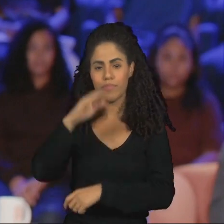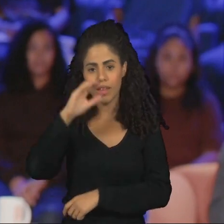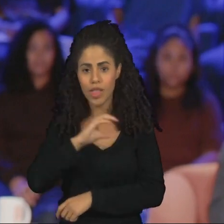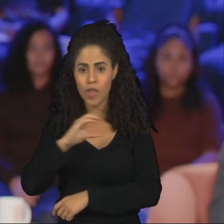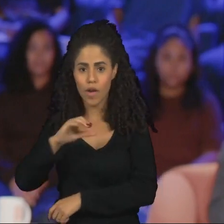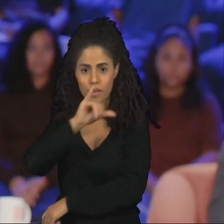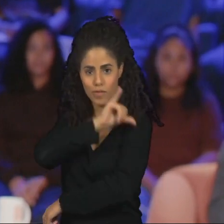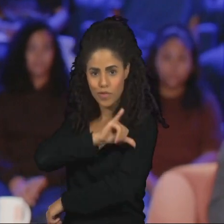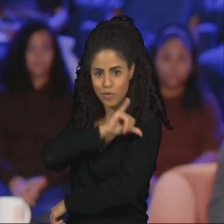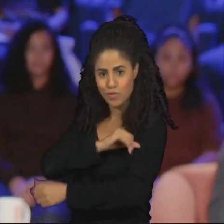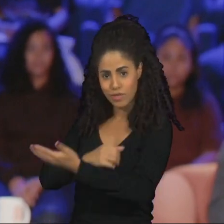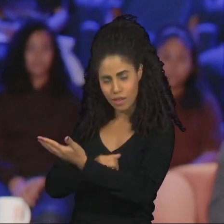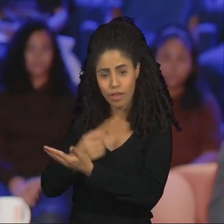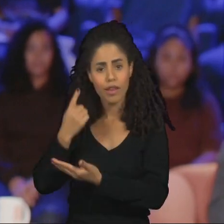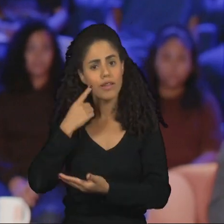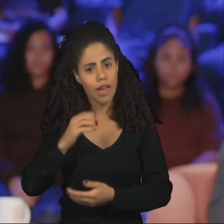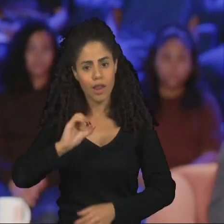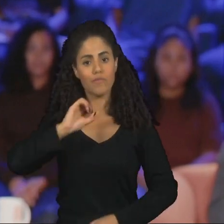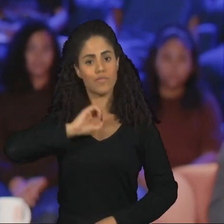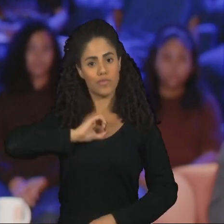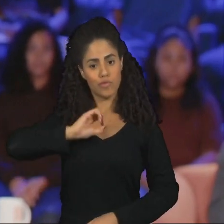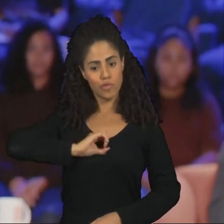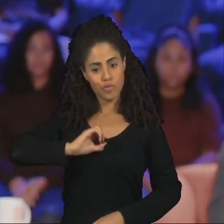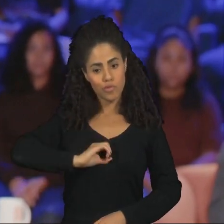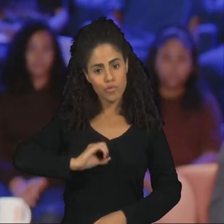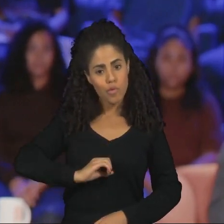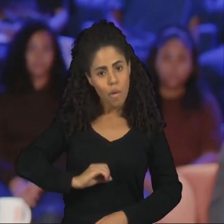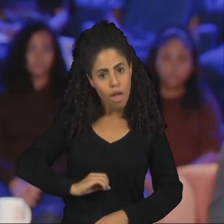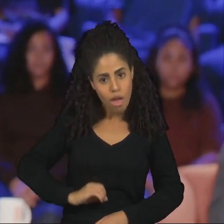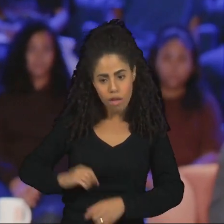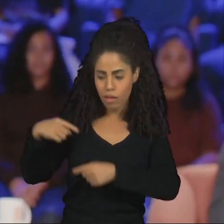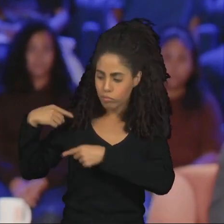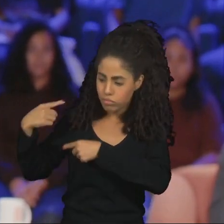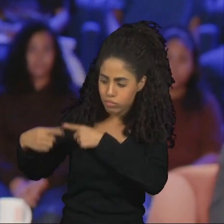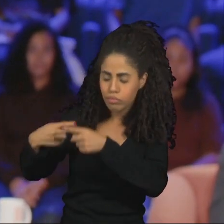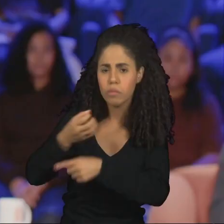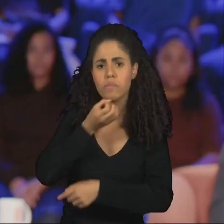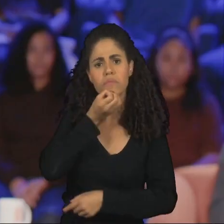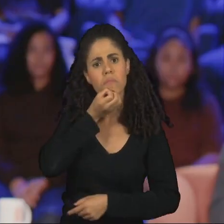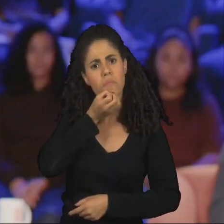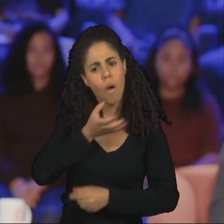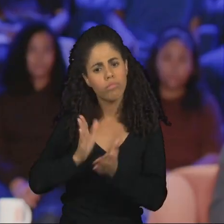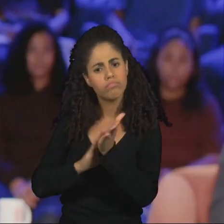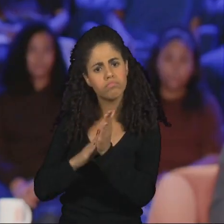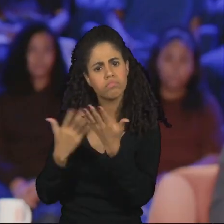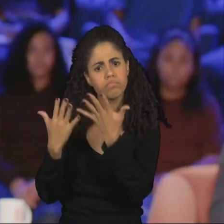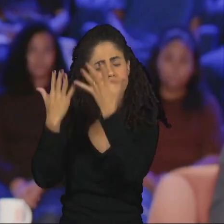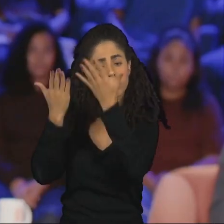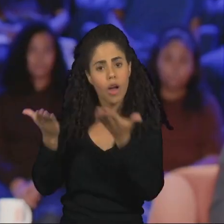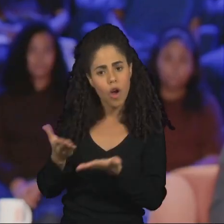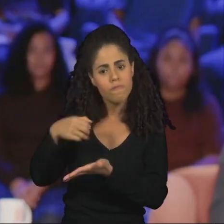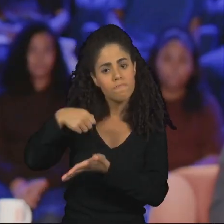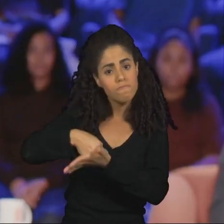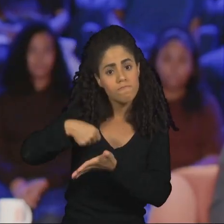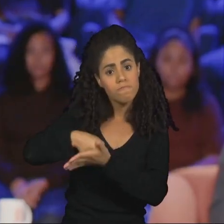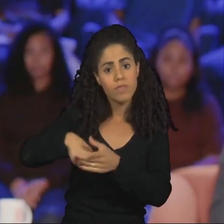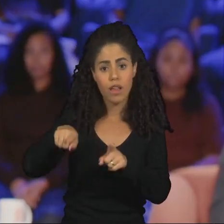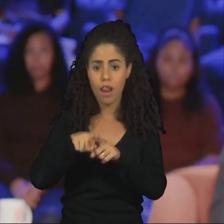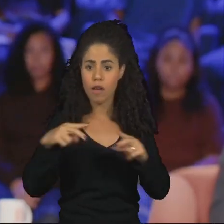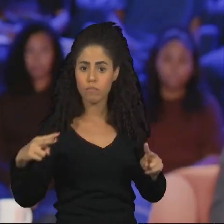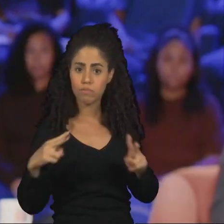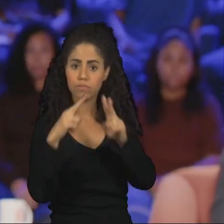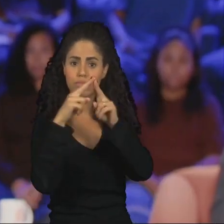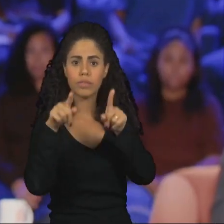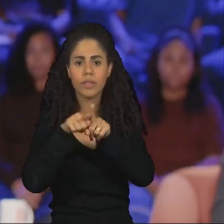Rio de Janeiro. É um jesuíta com uma trajetória acadêmica impressionante. Doutor pela Sorbonne em Paris,